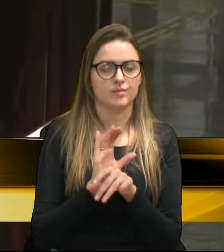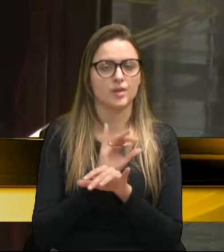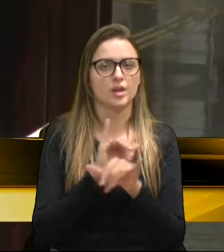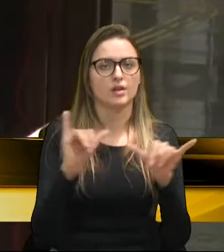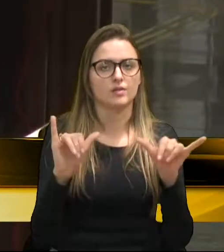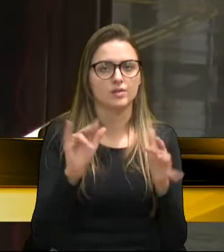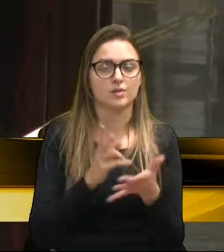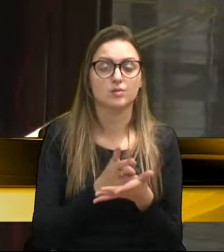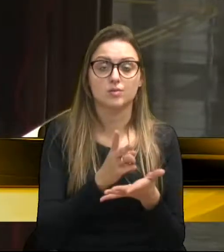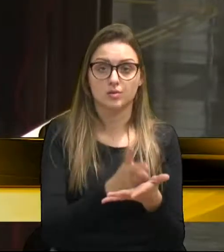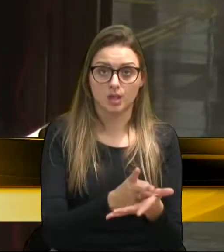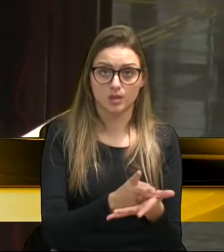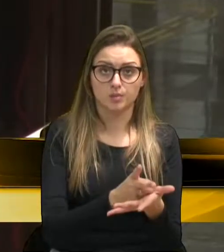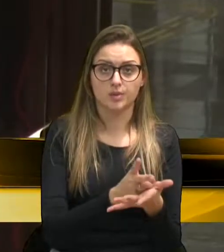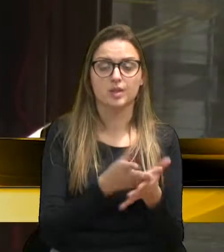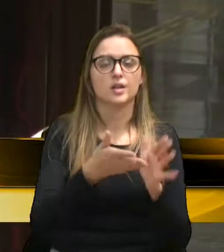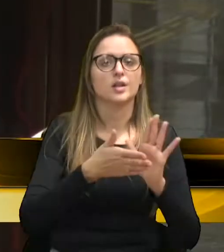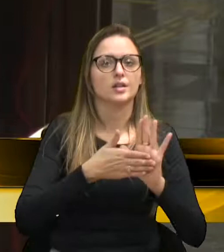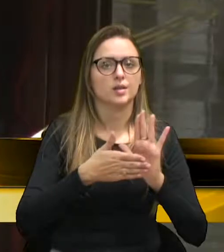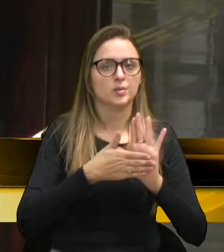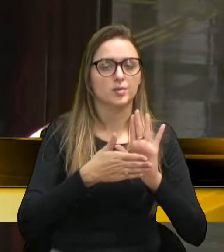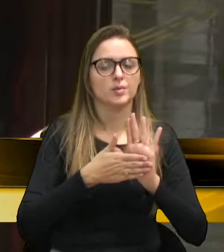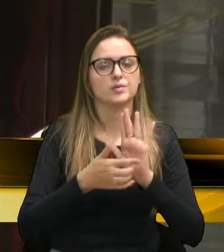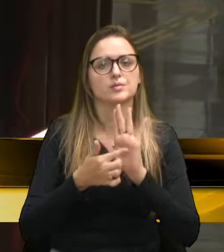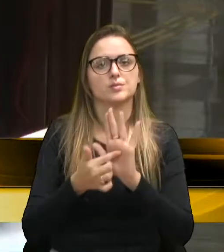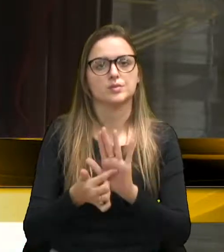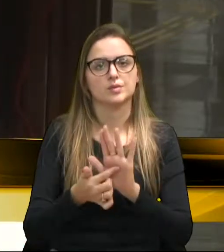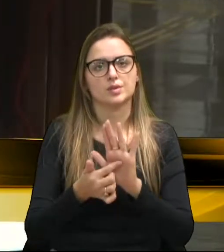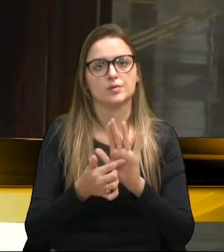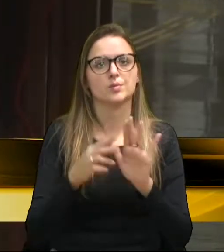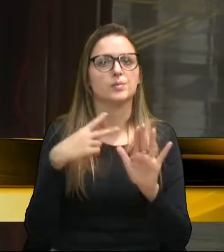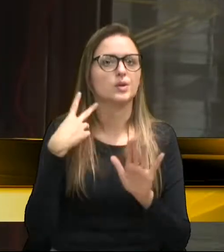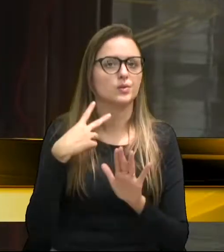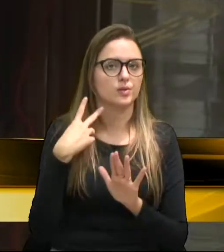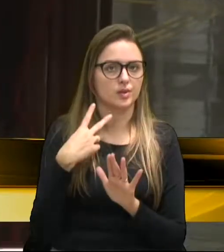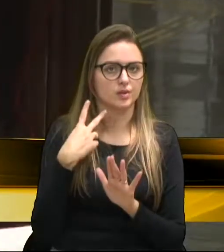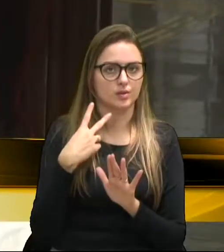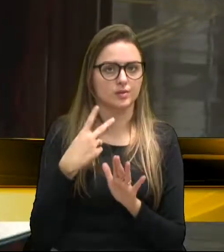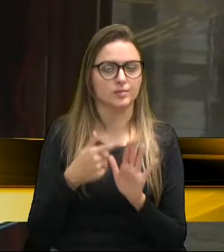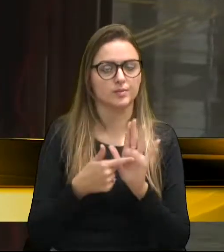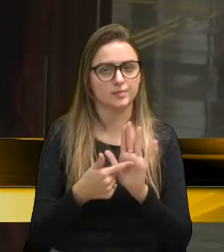sempre que meritória, sem dúvida, a proposta apresentada pelo parlamentar.